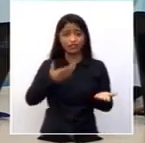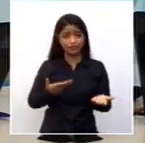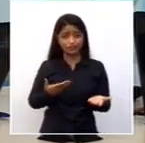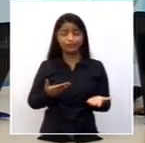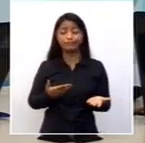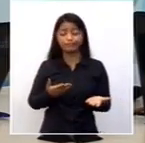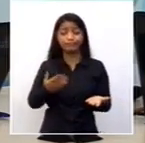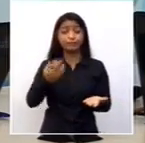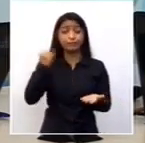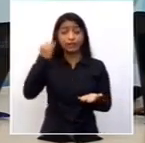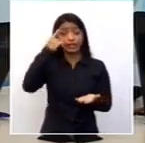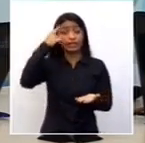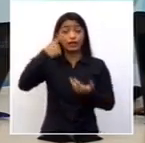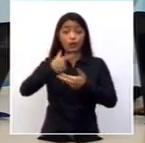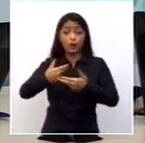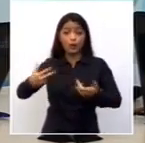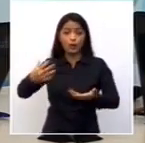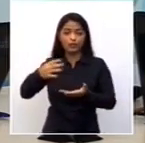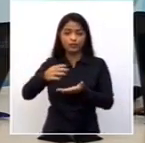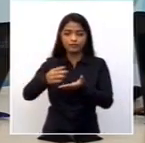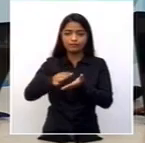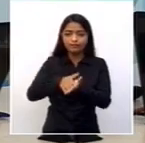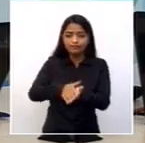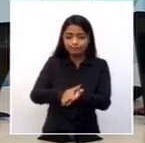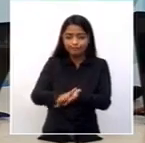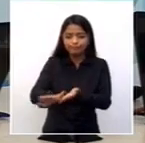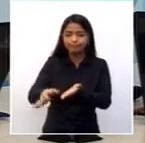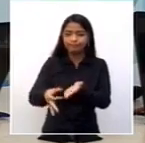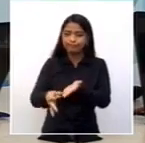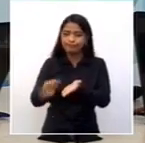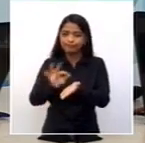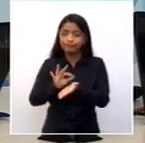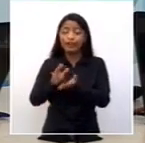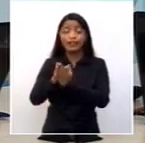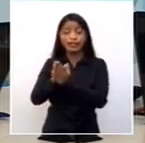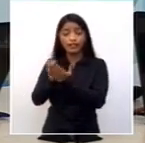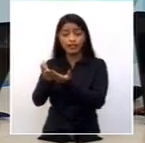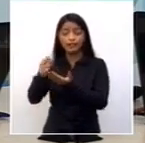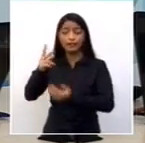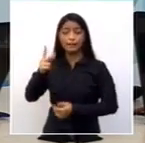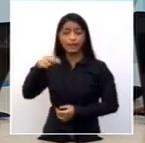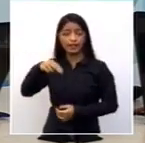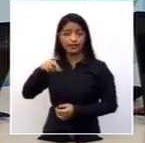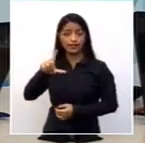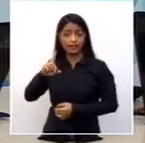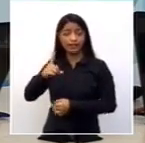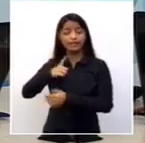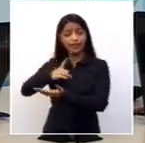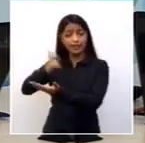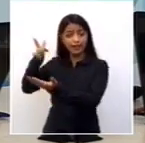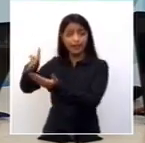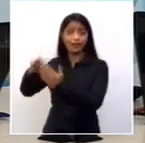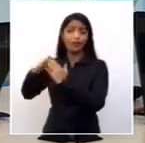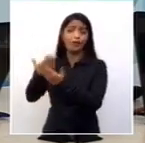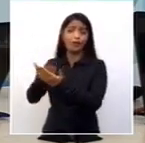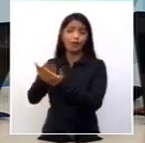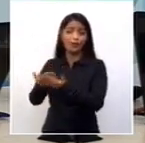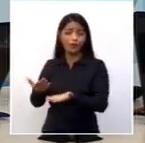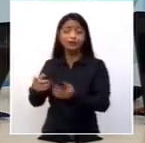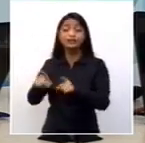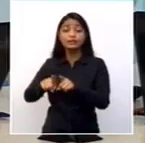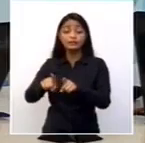né? Nas escolas nós temos os livros didáticos no PNLD, nós temos o caderno do aluno, o caderno